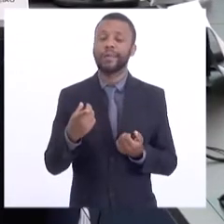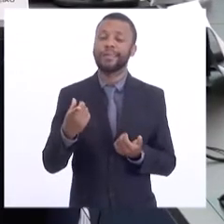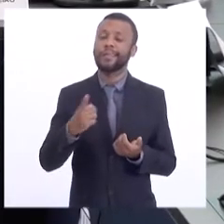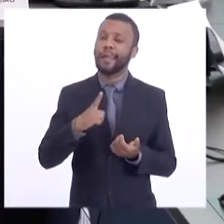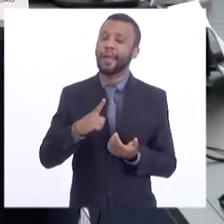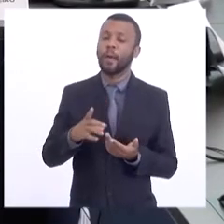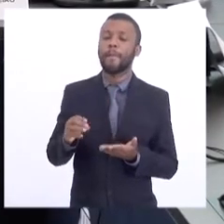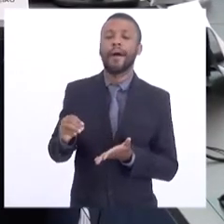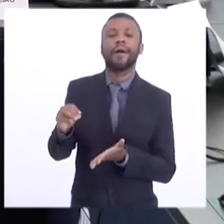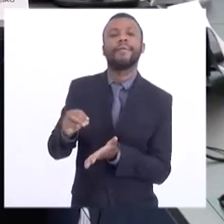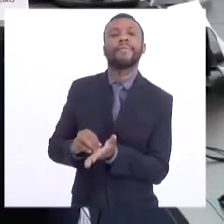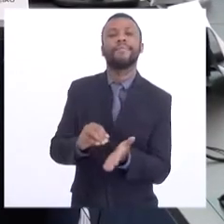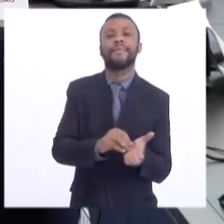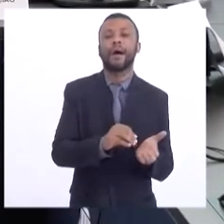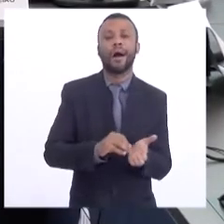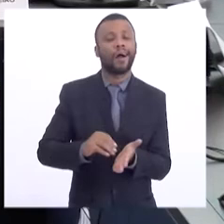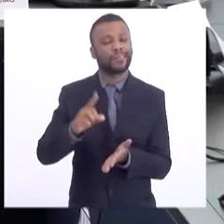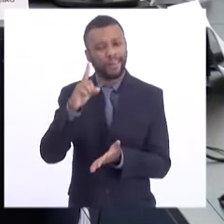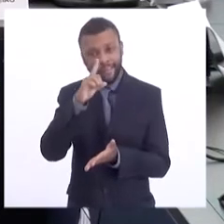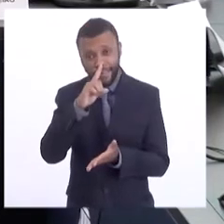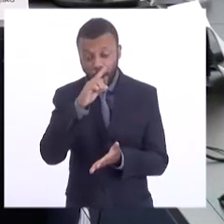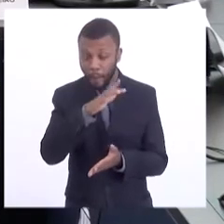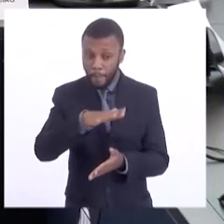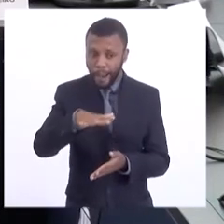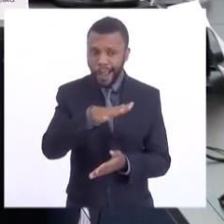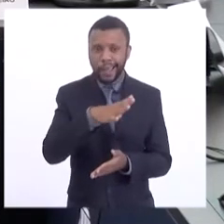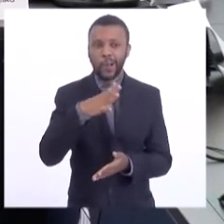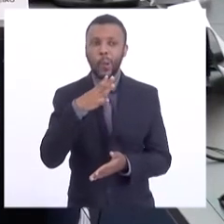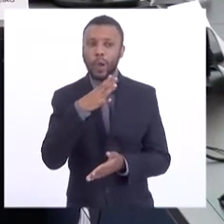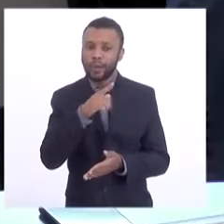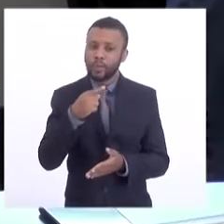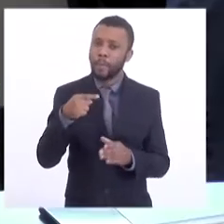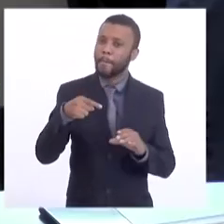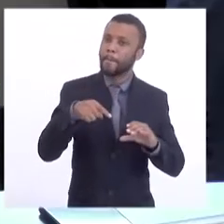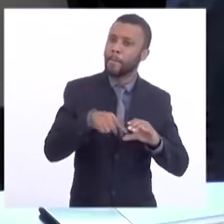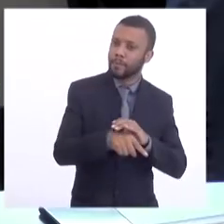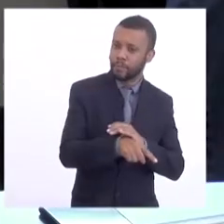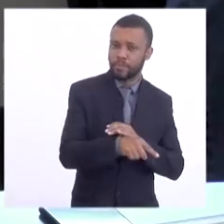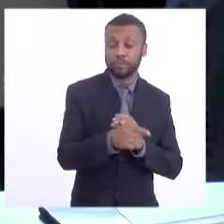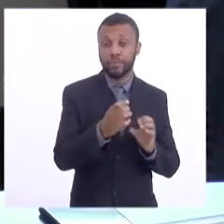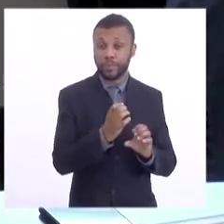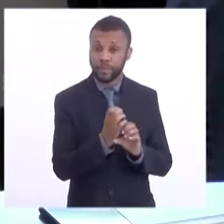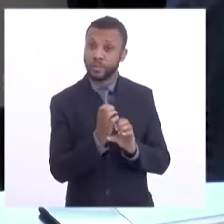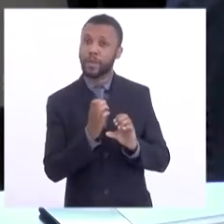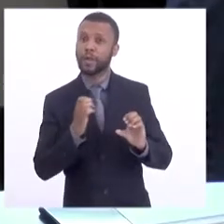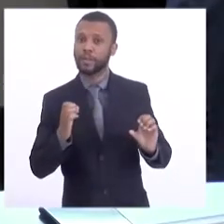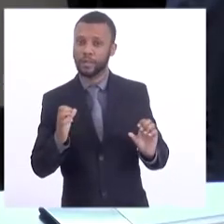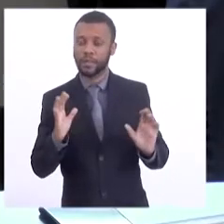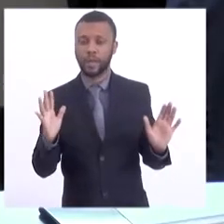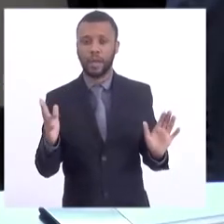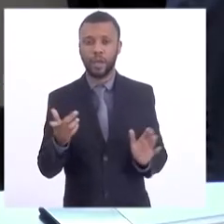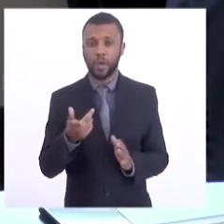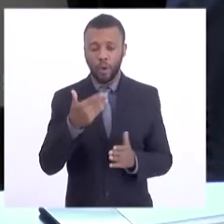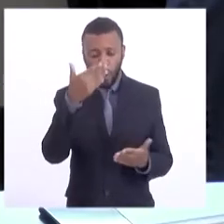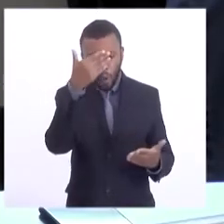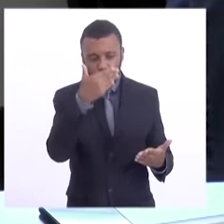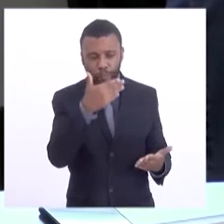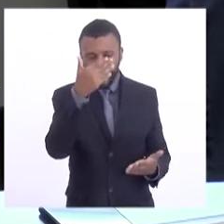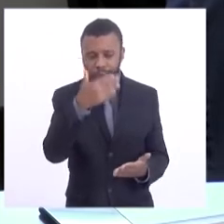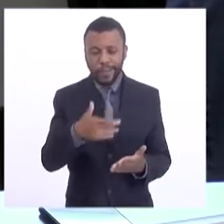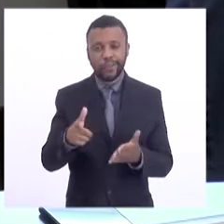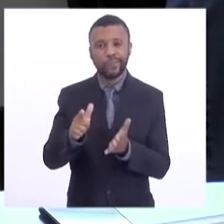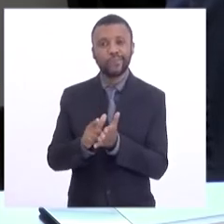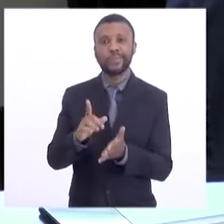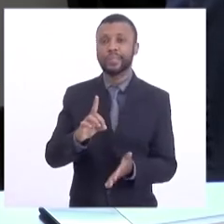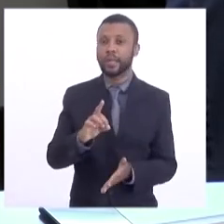imensa eu tô falando da área que eu conheço melhor engenharia eu não eu não vejo no Diário Oficial e o Marco